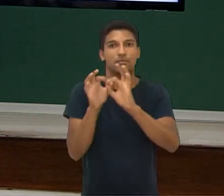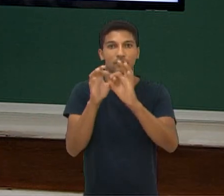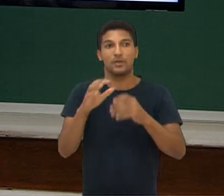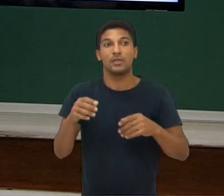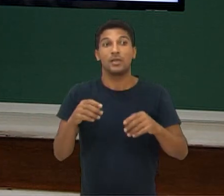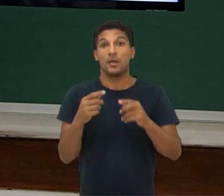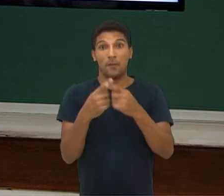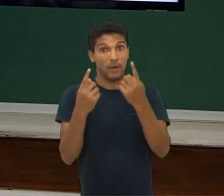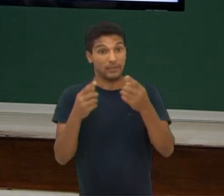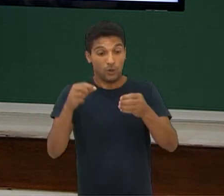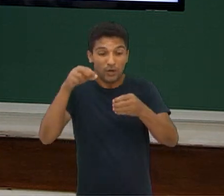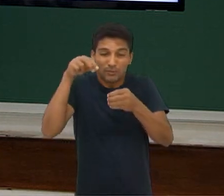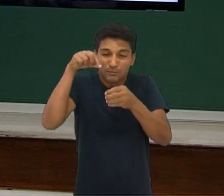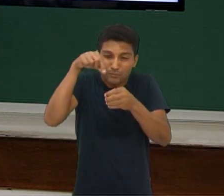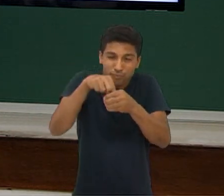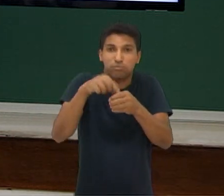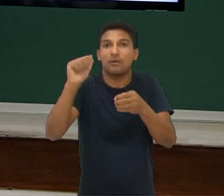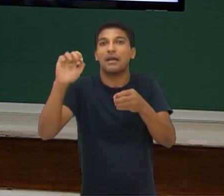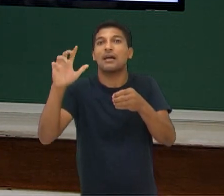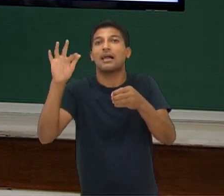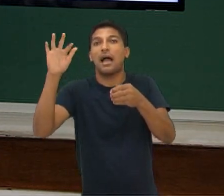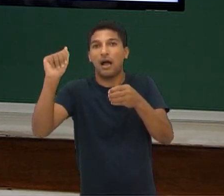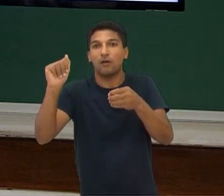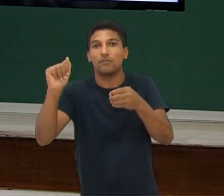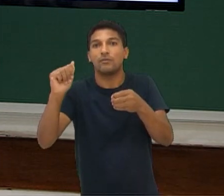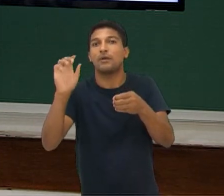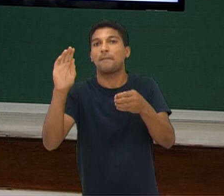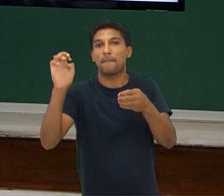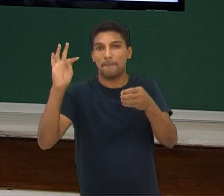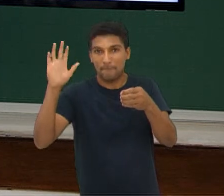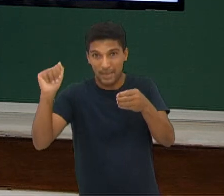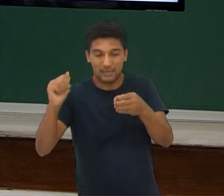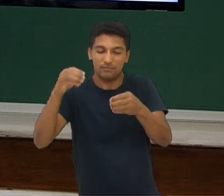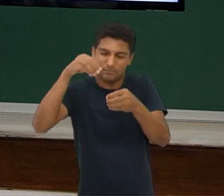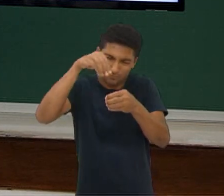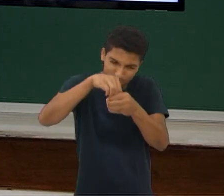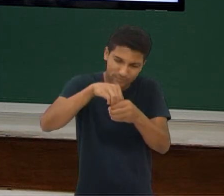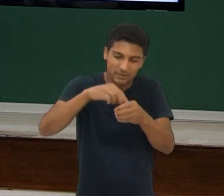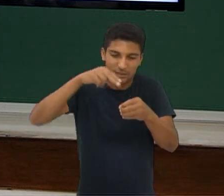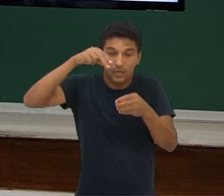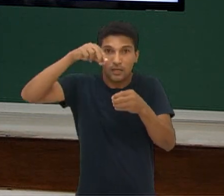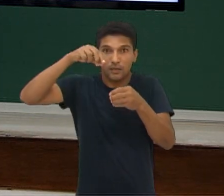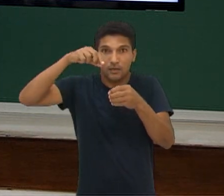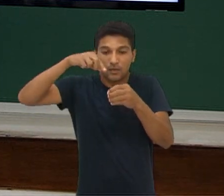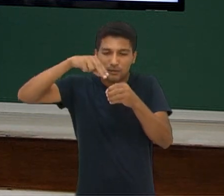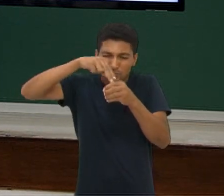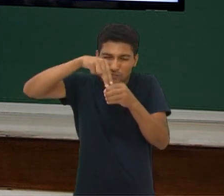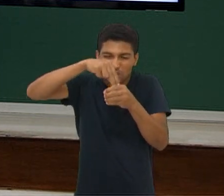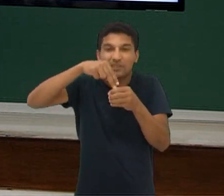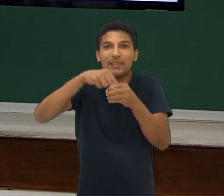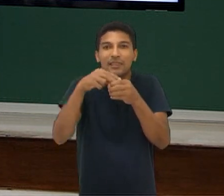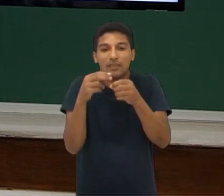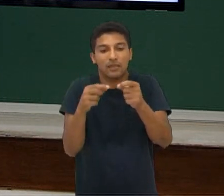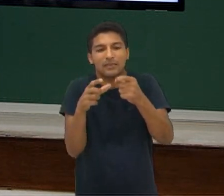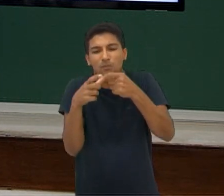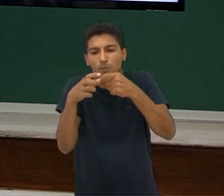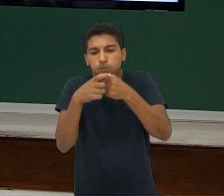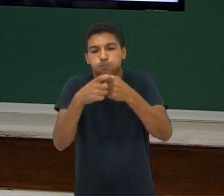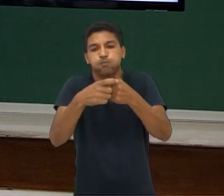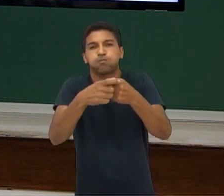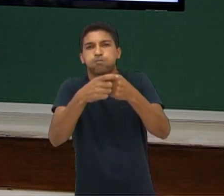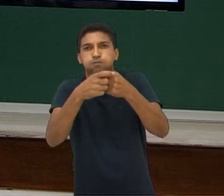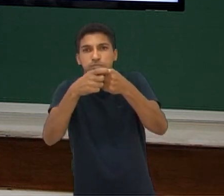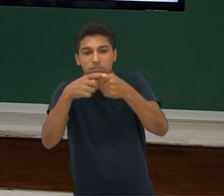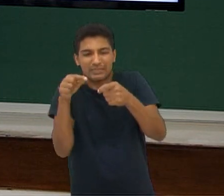radiação alfa, da emissão beta, da emissão gama, certo? Nós estamos falando de coisas que acontecem no núcleo, lá